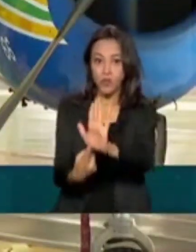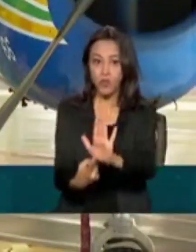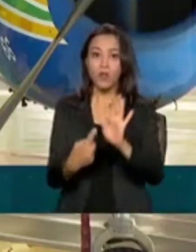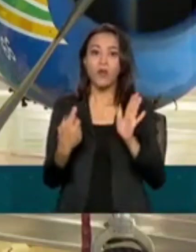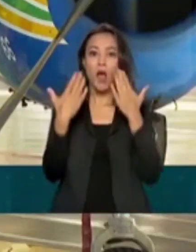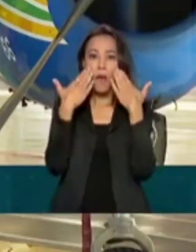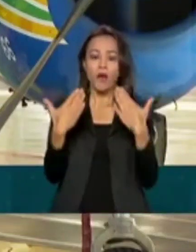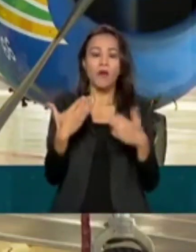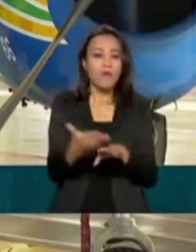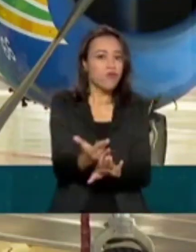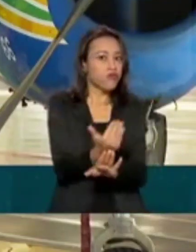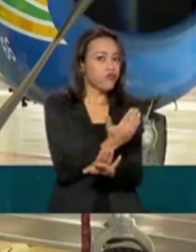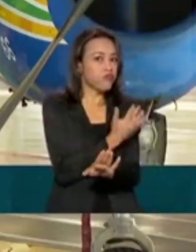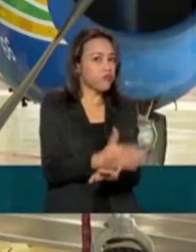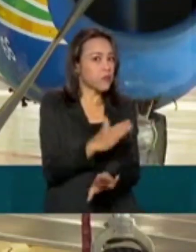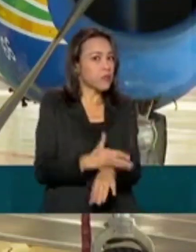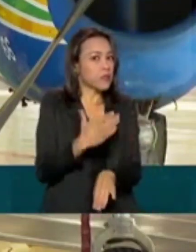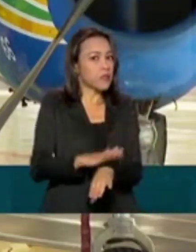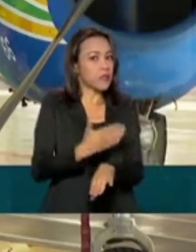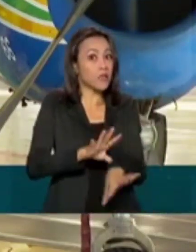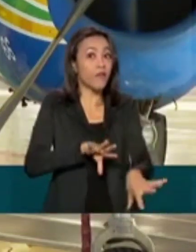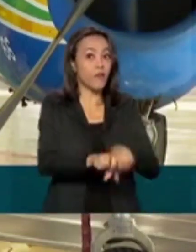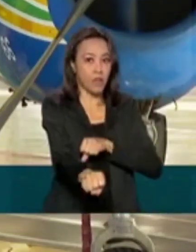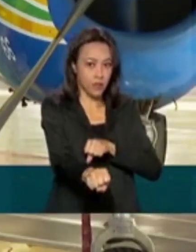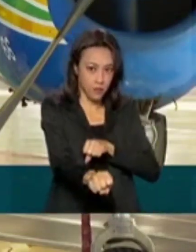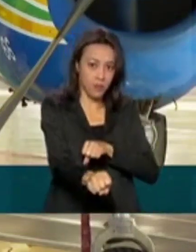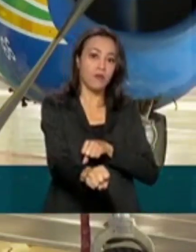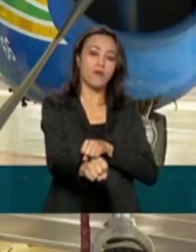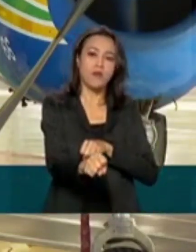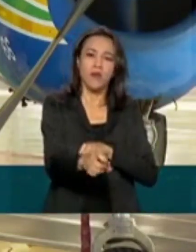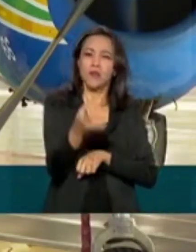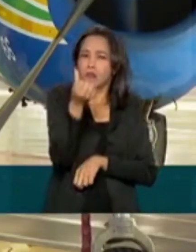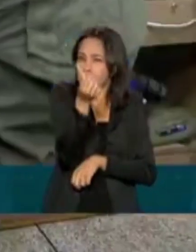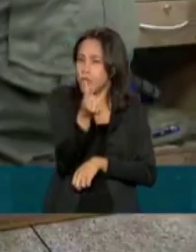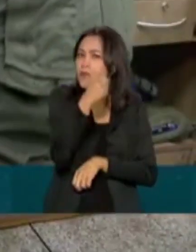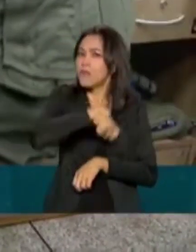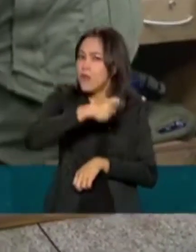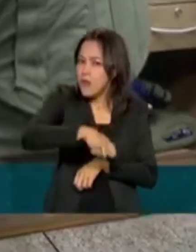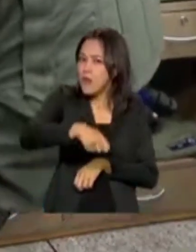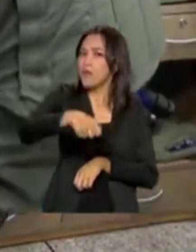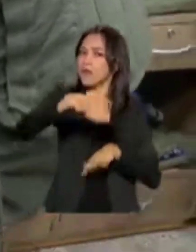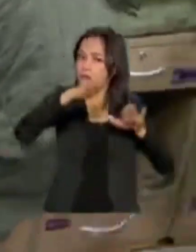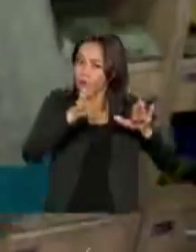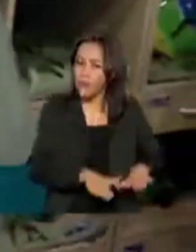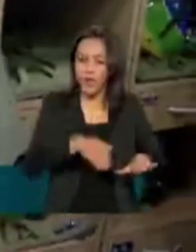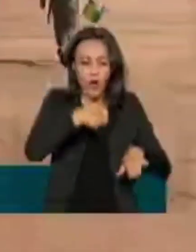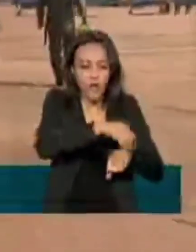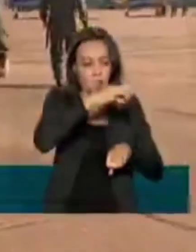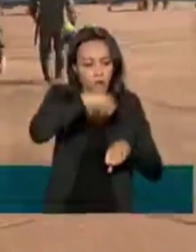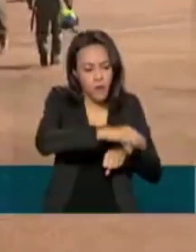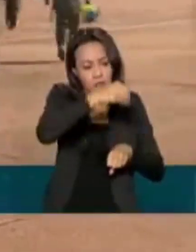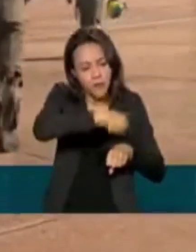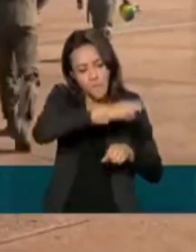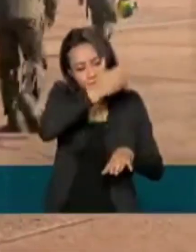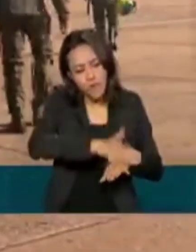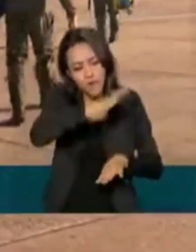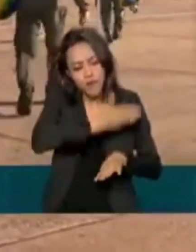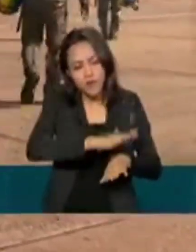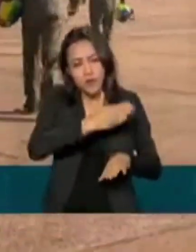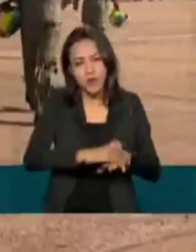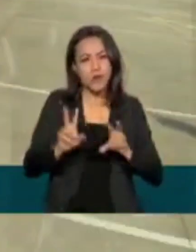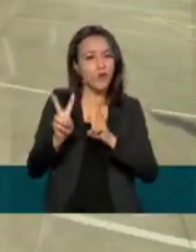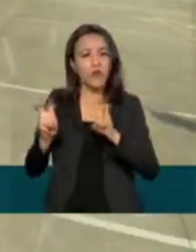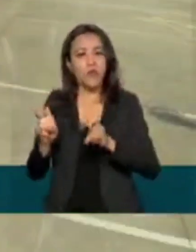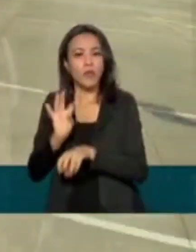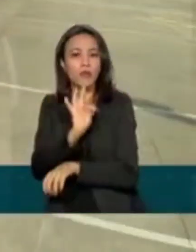exaustivamente treinado durante a formação do piloto. Ele permanece em torno de 6 meses aqui no esquadrão, recebendo informações, tanto